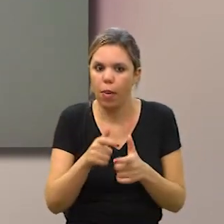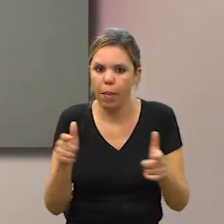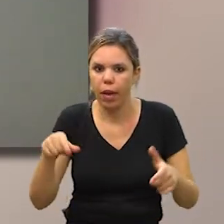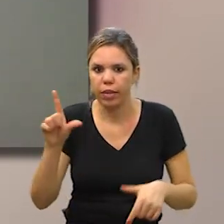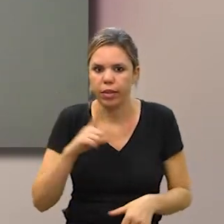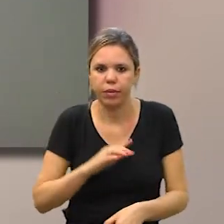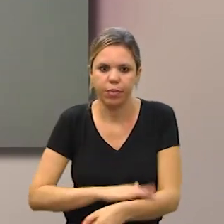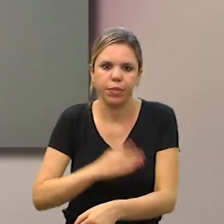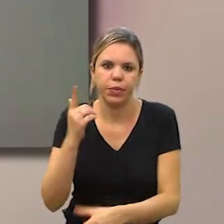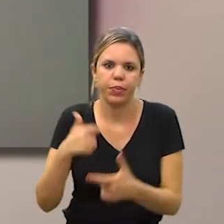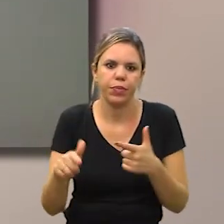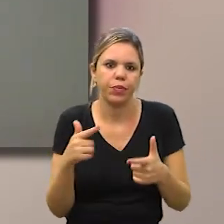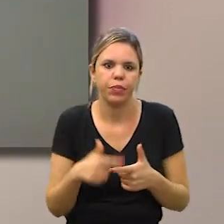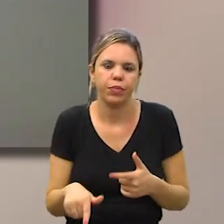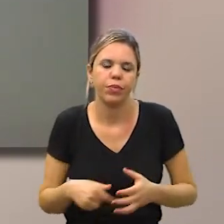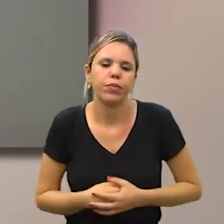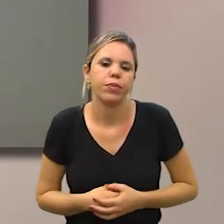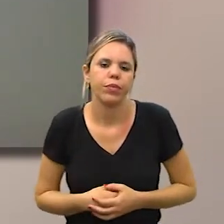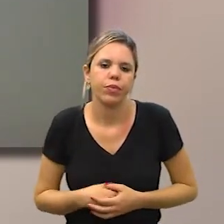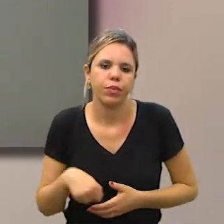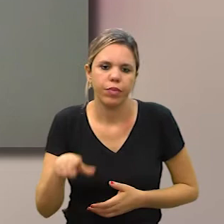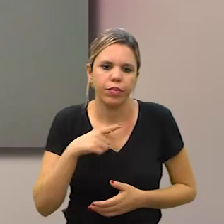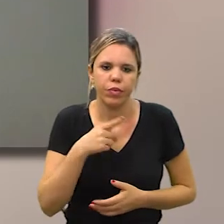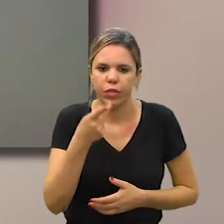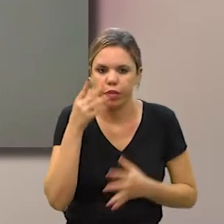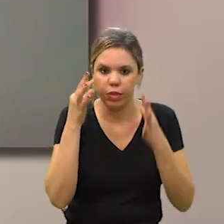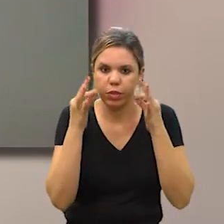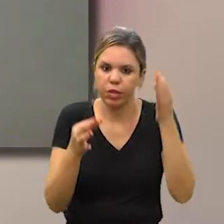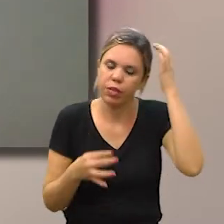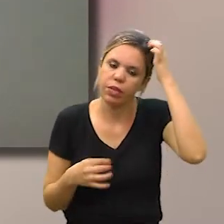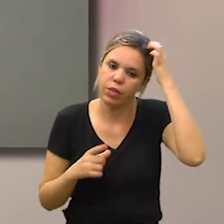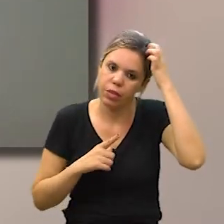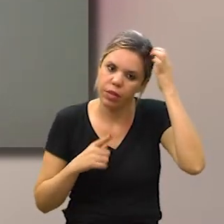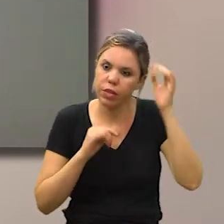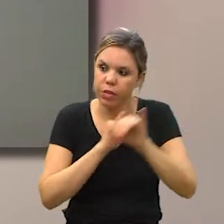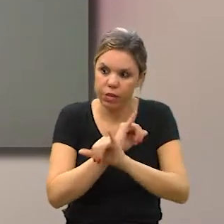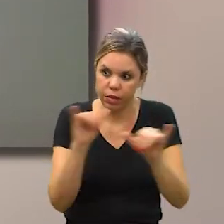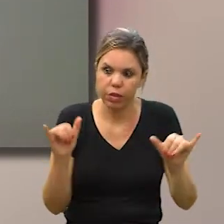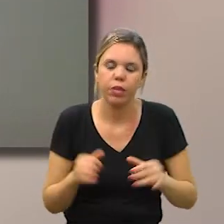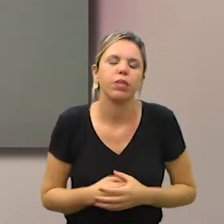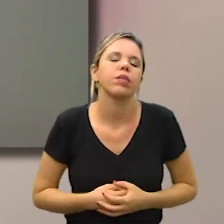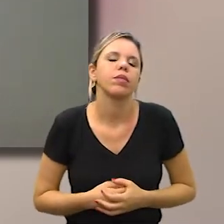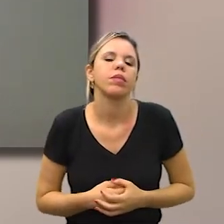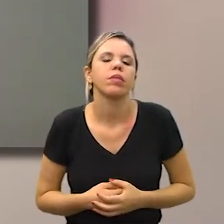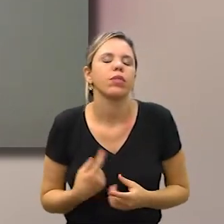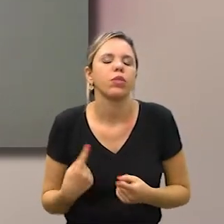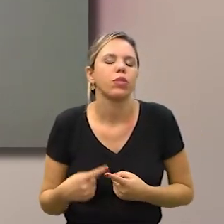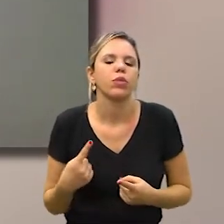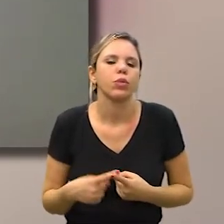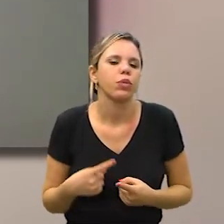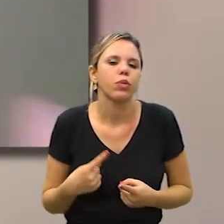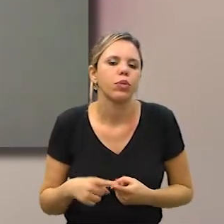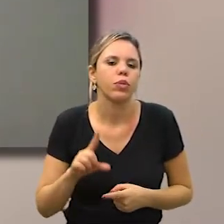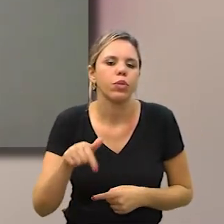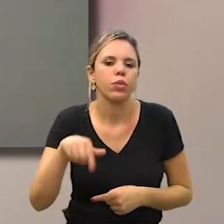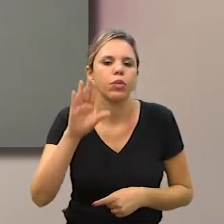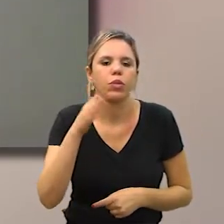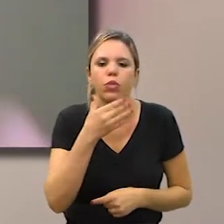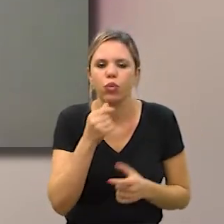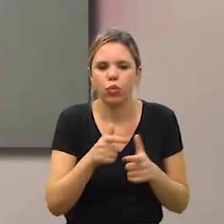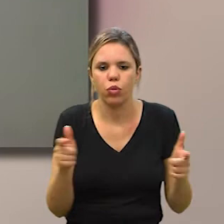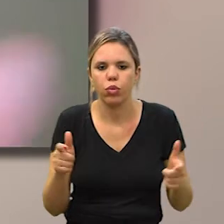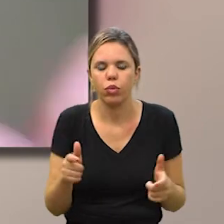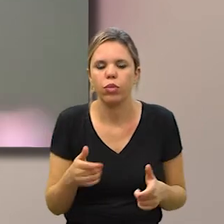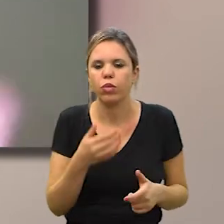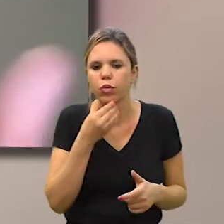pouco mais e esse é um grande problema aqui que você chama atenção e a gente tem chamado a atenção porque embora tem um pouco mais